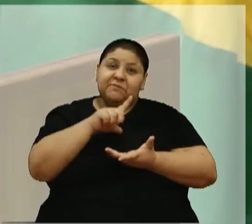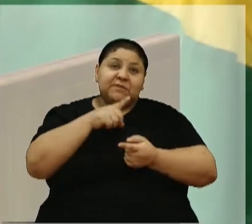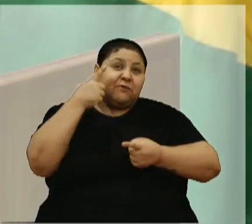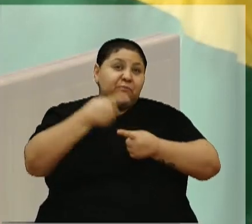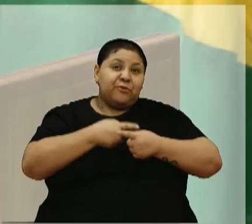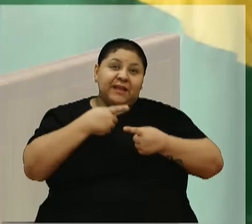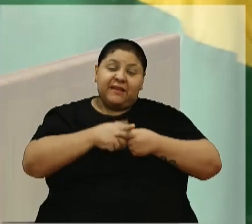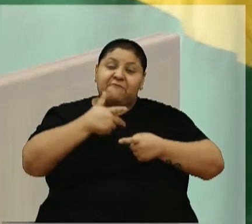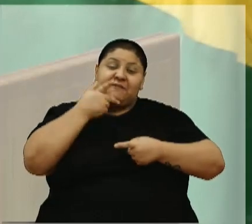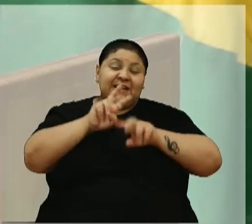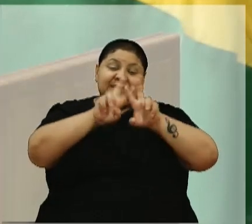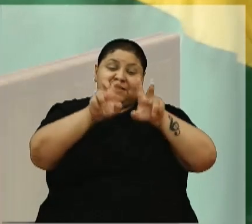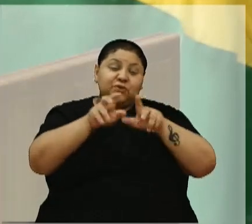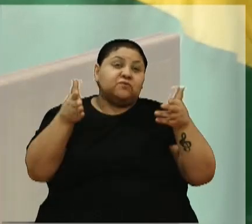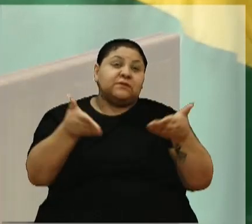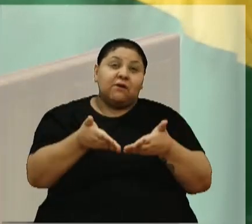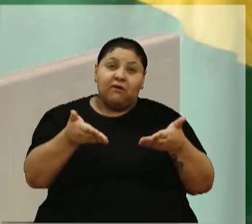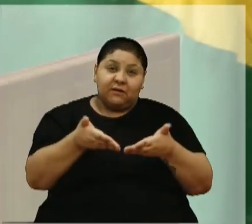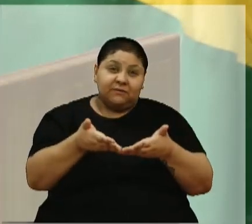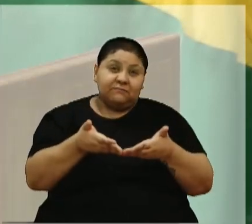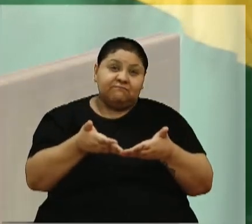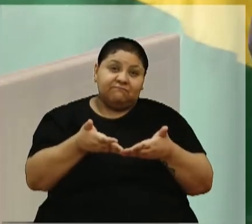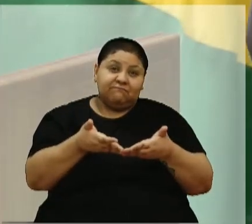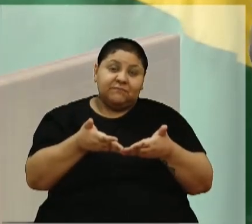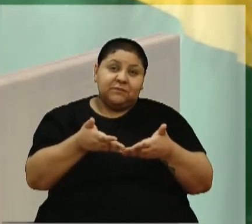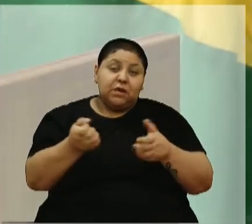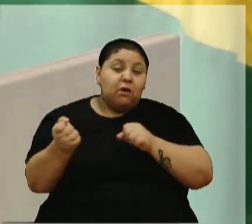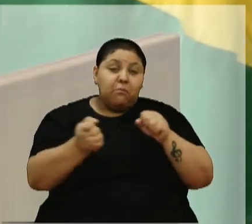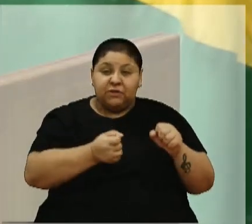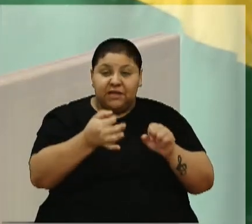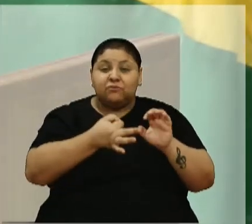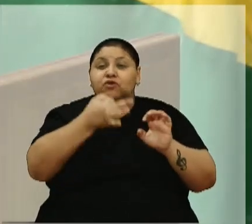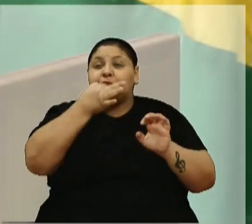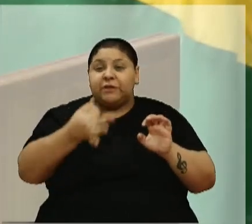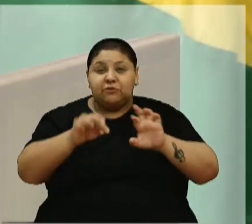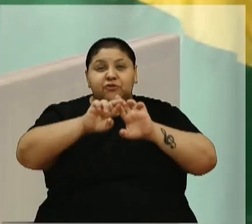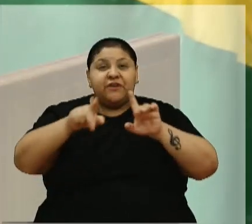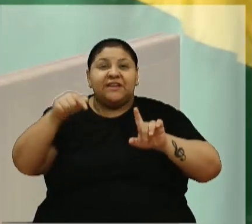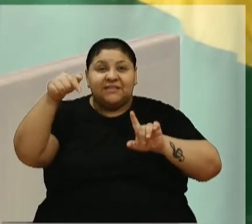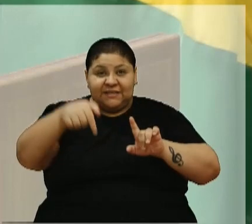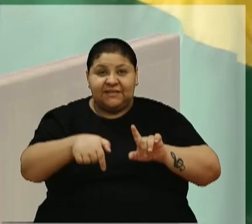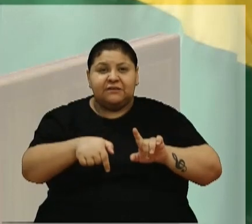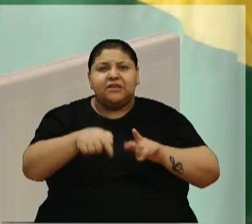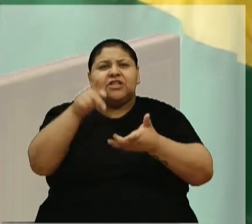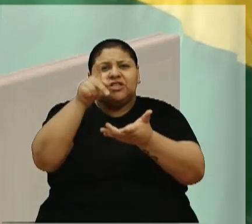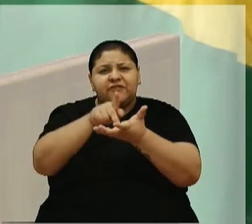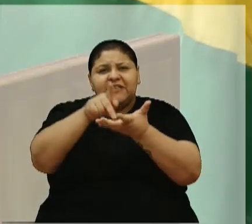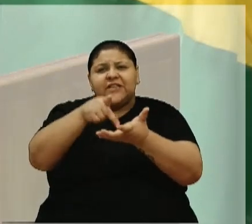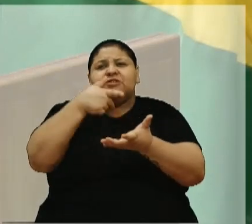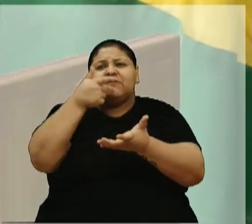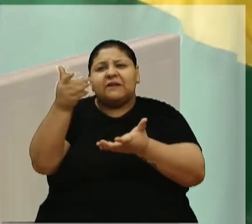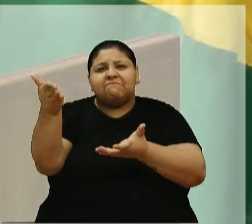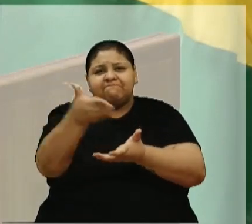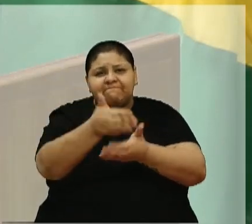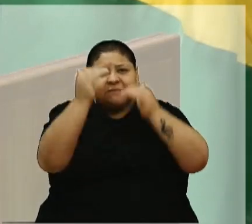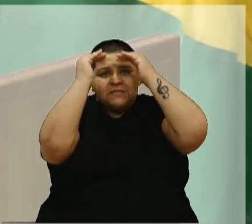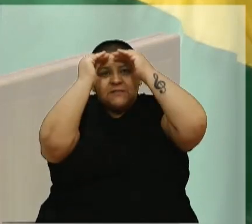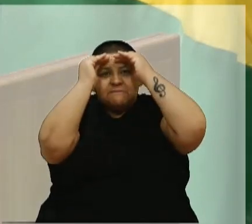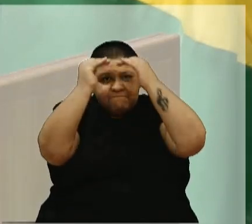A gente pode pensar diferente, mas eu, sinceridade, digo para os senhores, respeitar